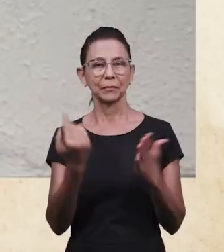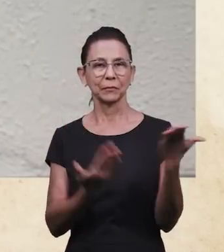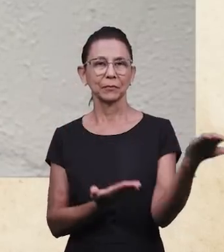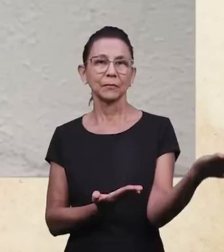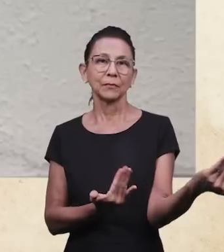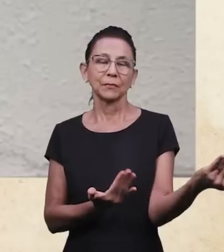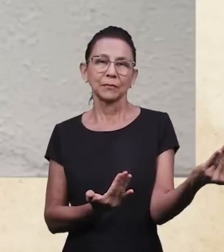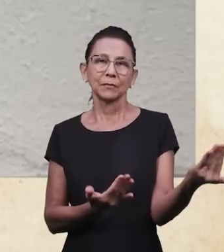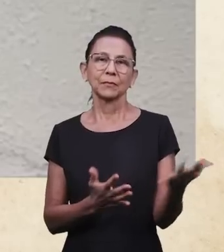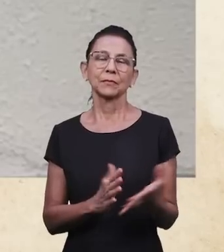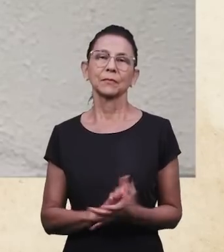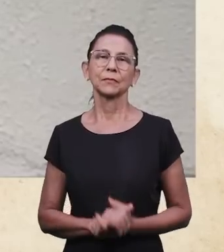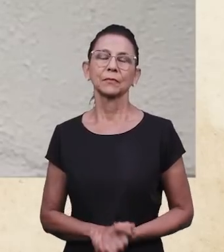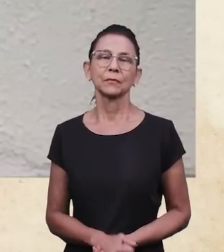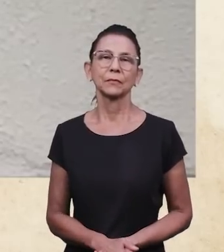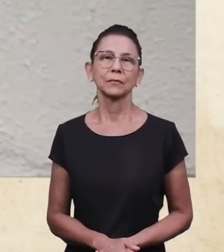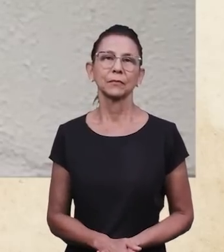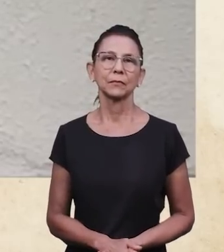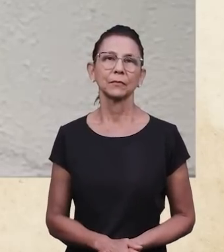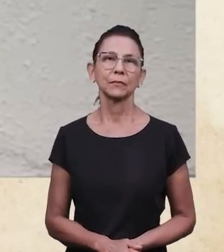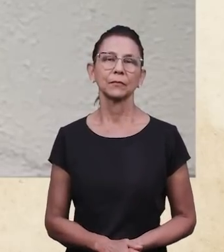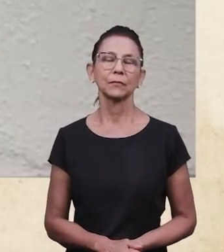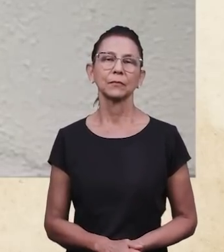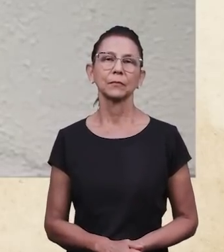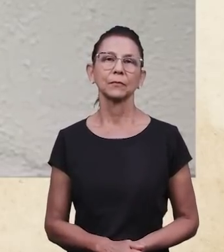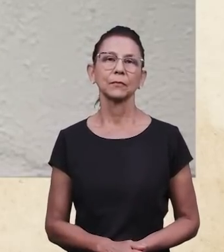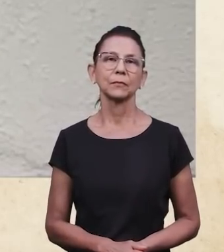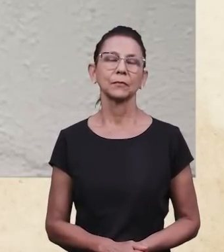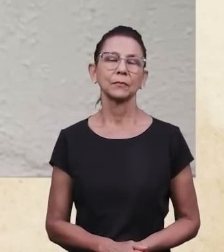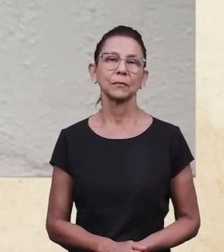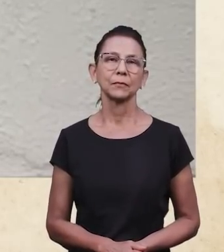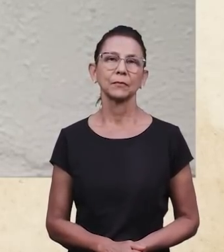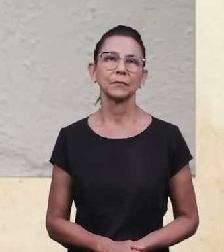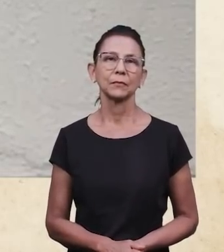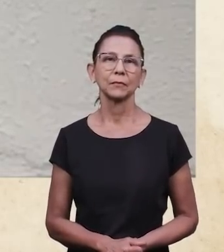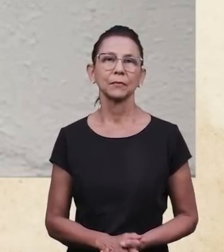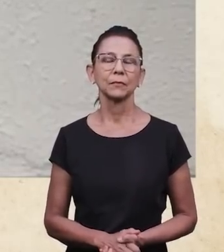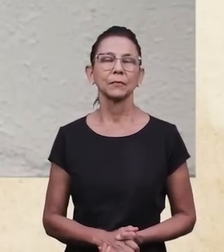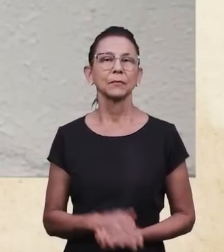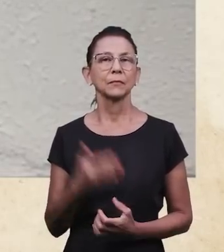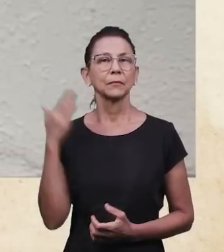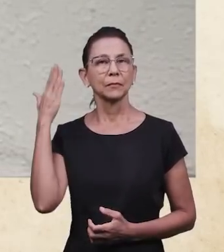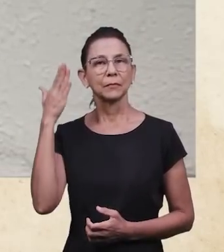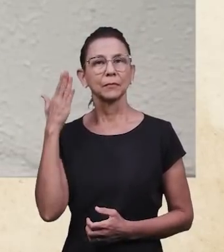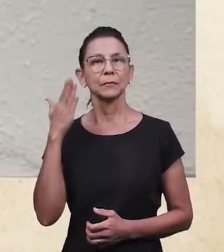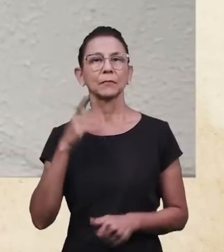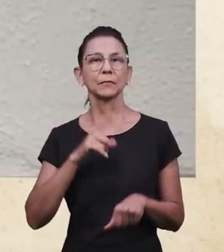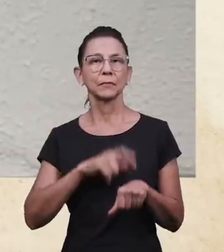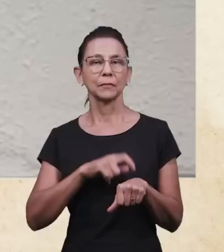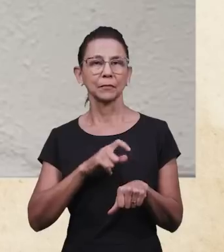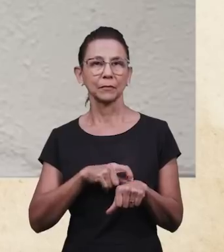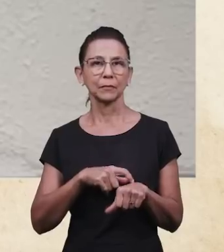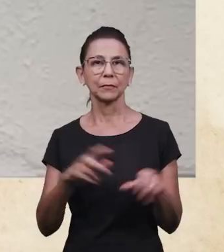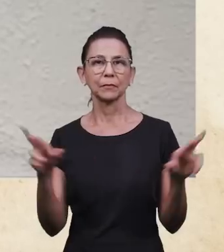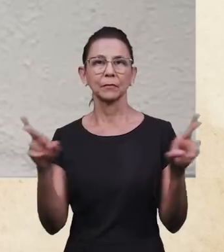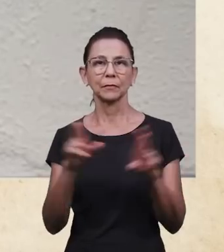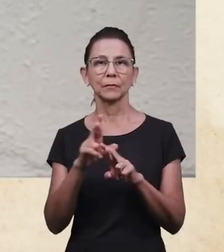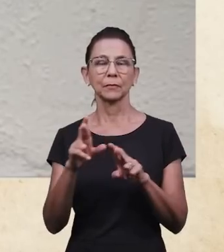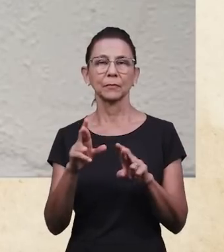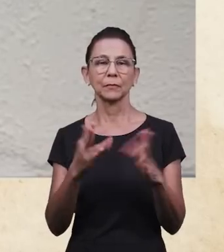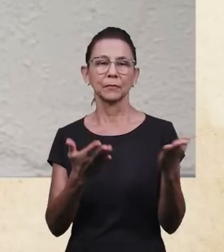relação aos jovens e às redes sociais, está em Filipenses, capítulo